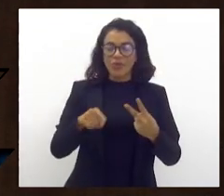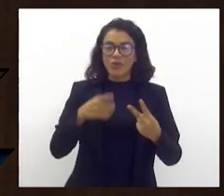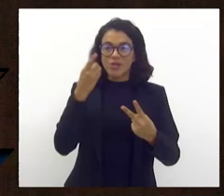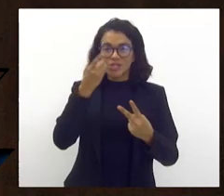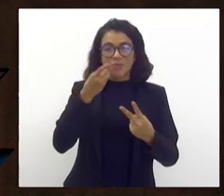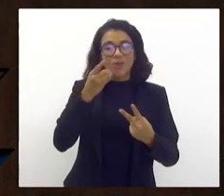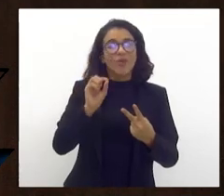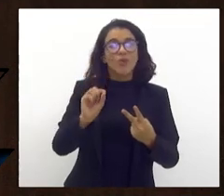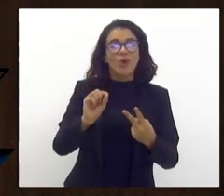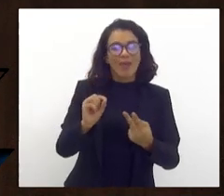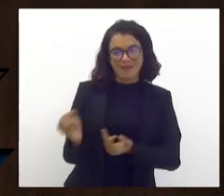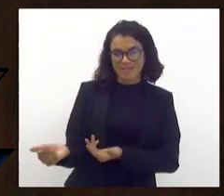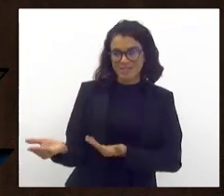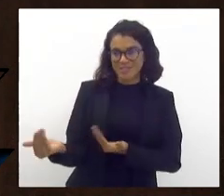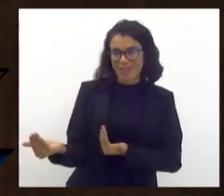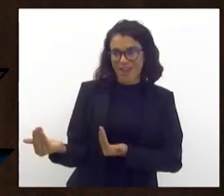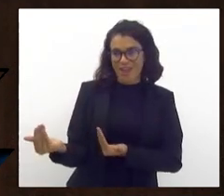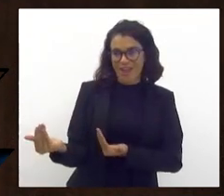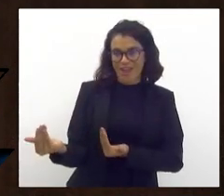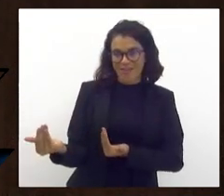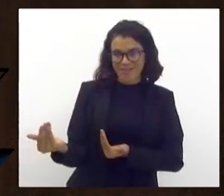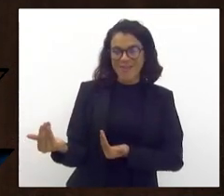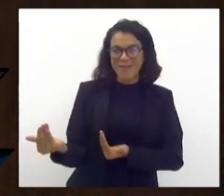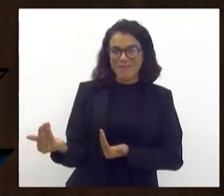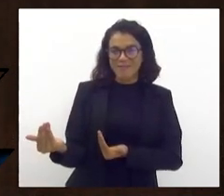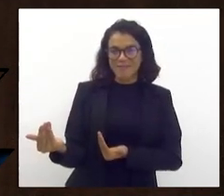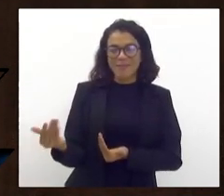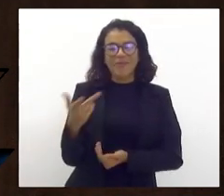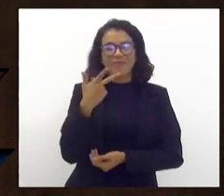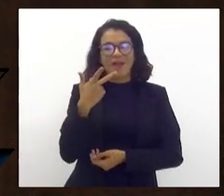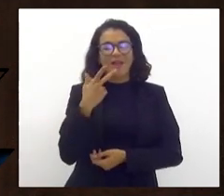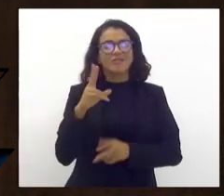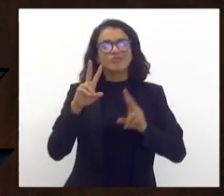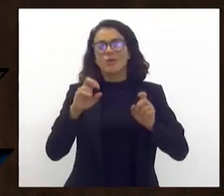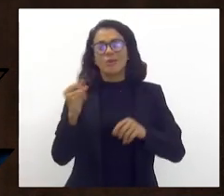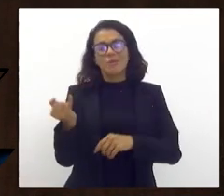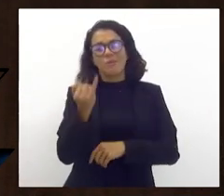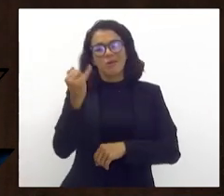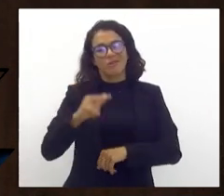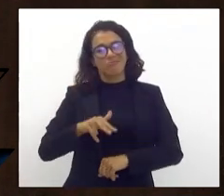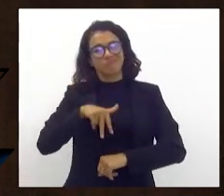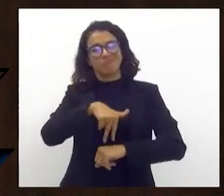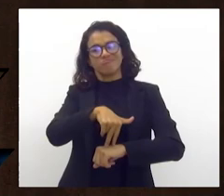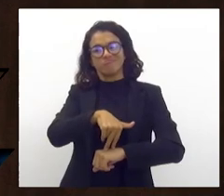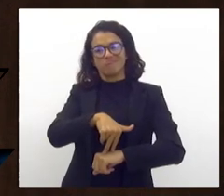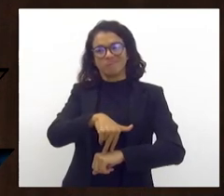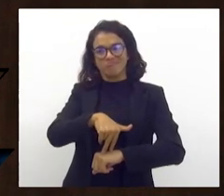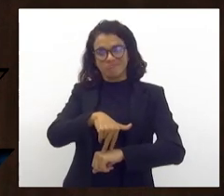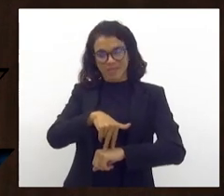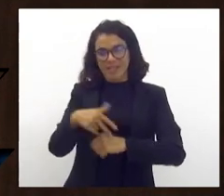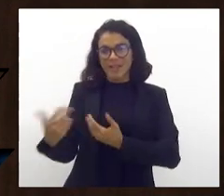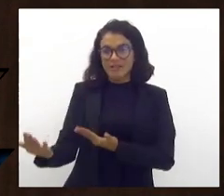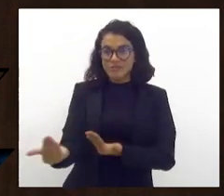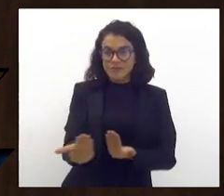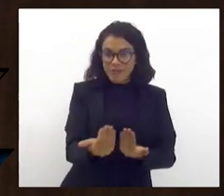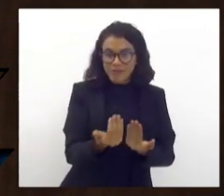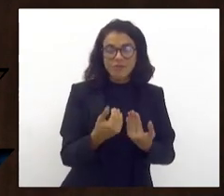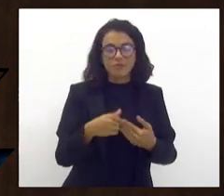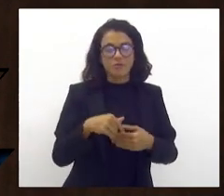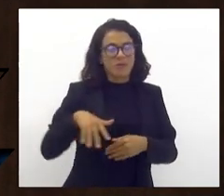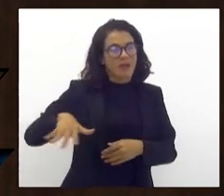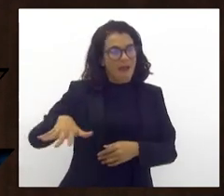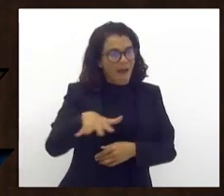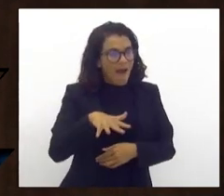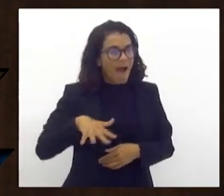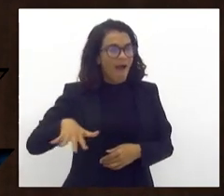deputados jovens. Quando a gente fala da importância do protagonismo da juventude em todas